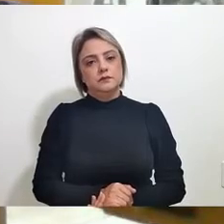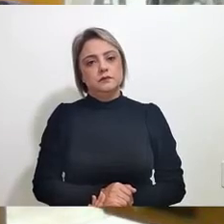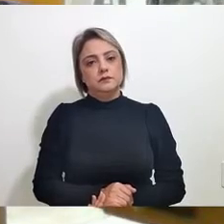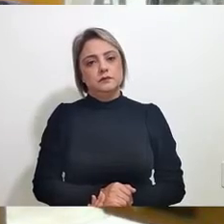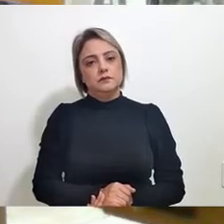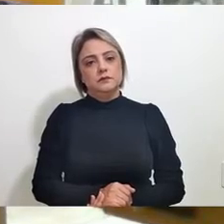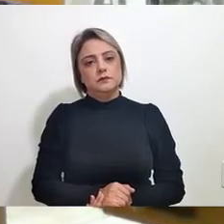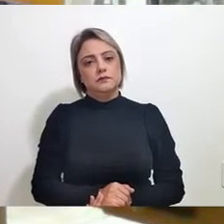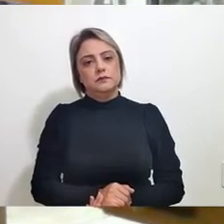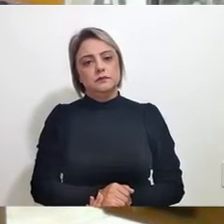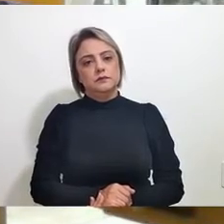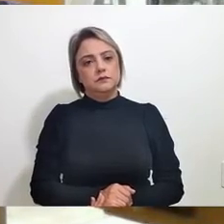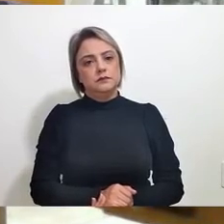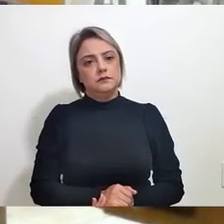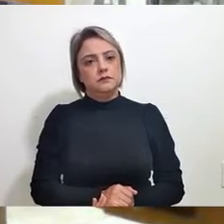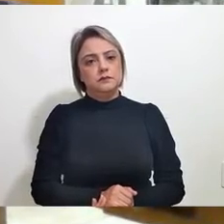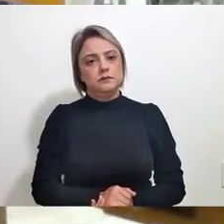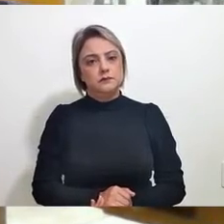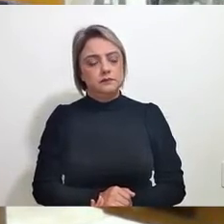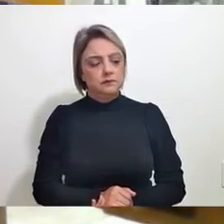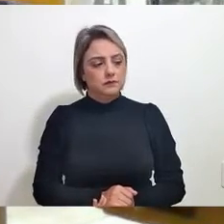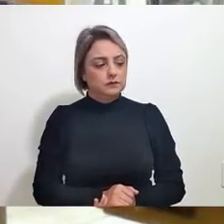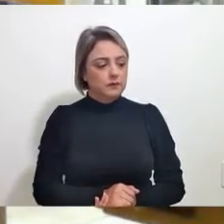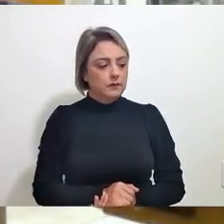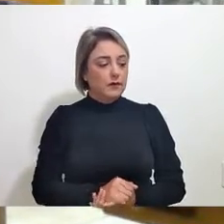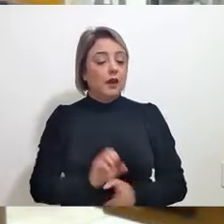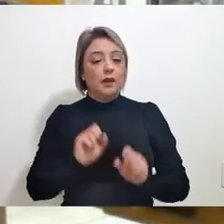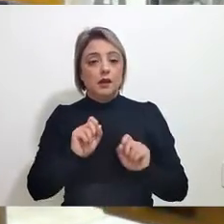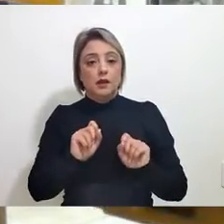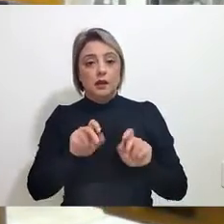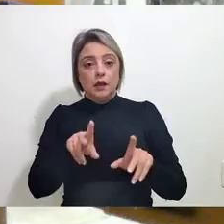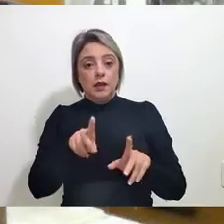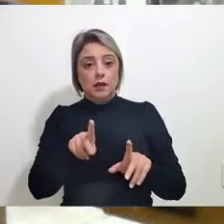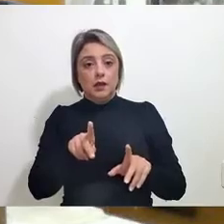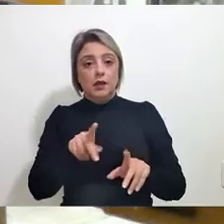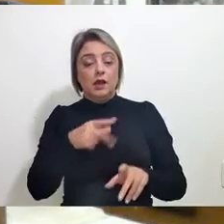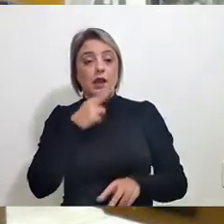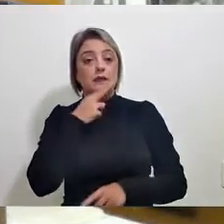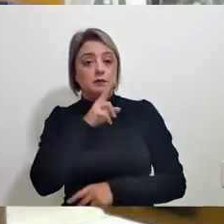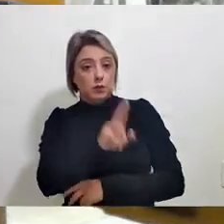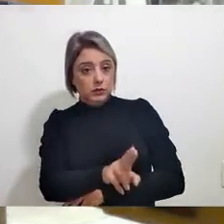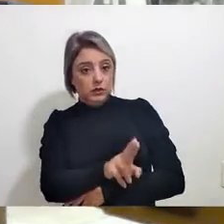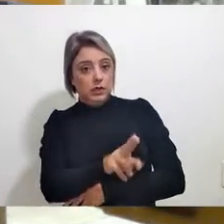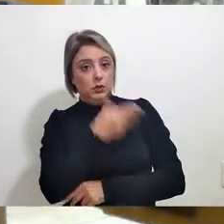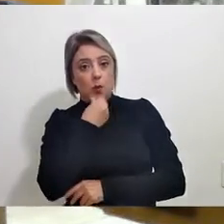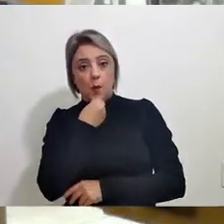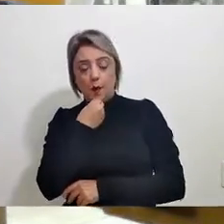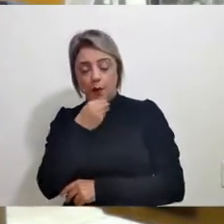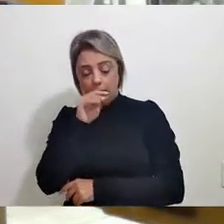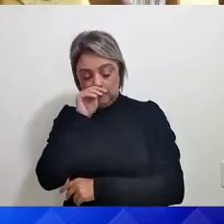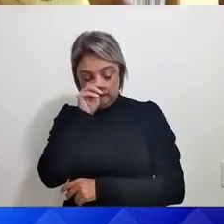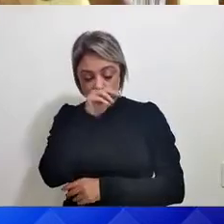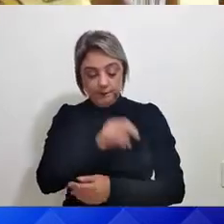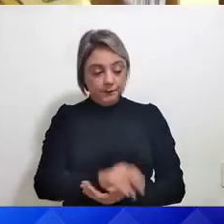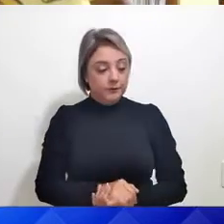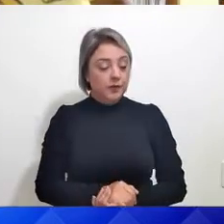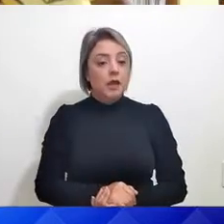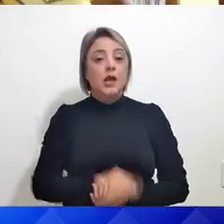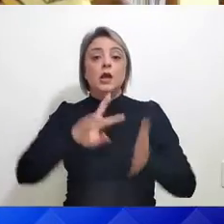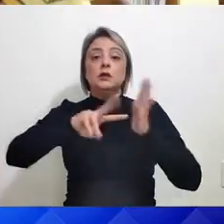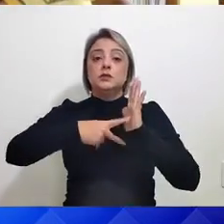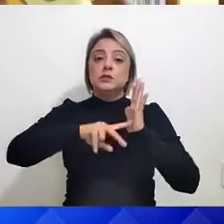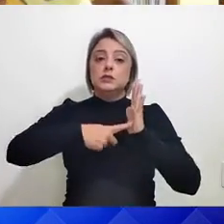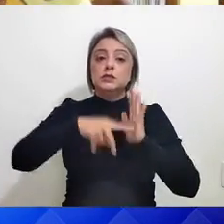orientadores educacionais, rede de saúde, policiais militares. Eu não vou nem citar, porque senão vou esquecer de alguém, depois vai dar ciumeira. Mas, de qualquer forma, eu vou falar. A